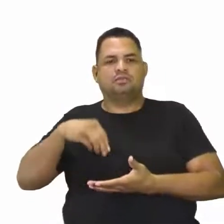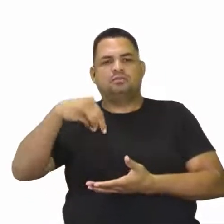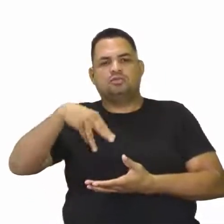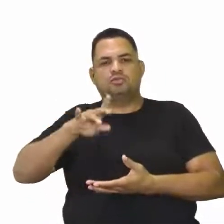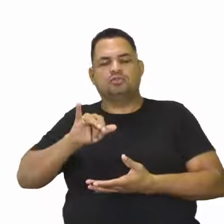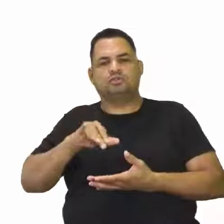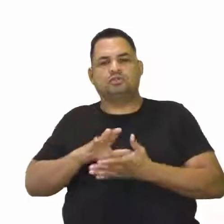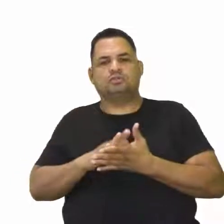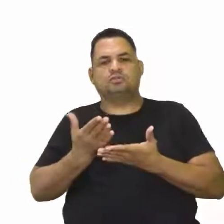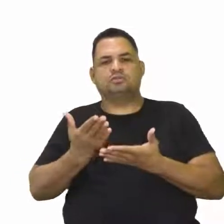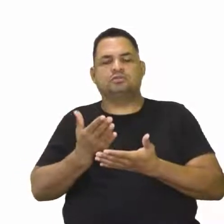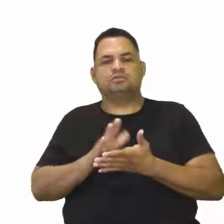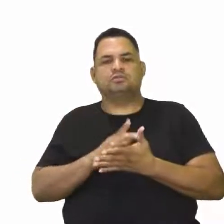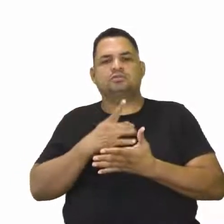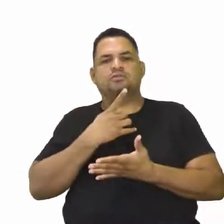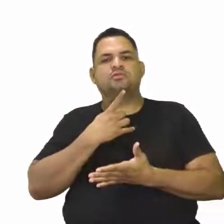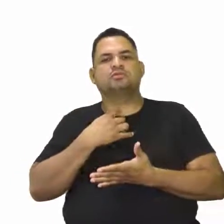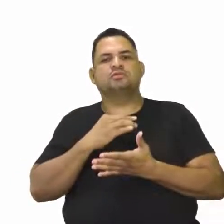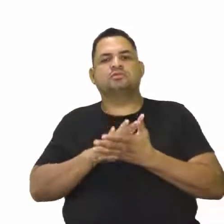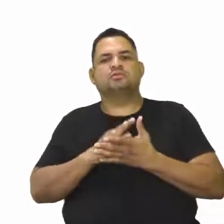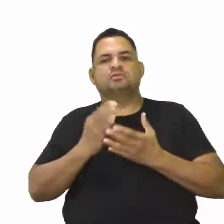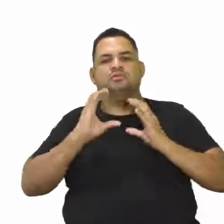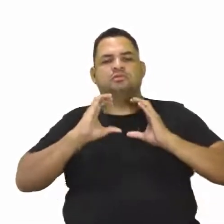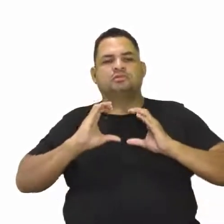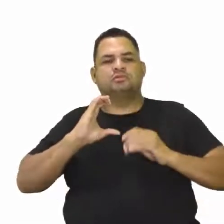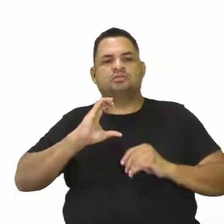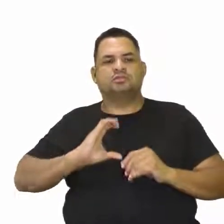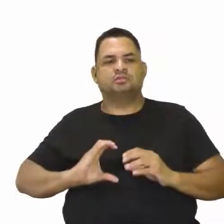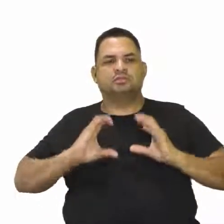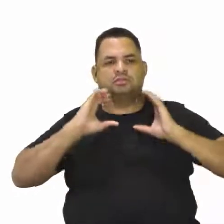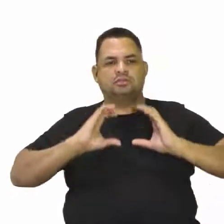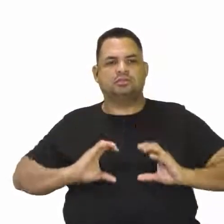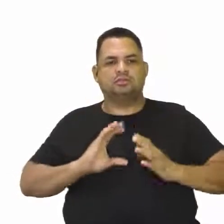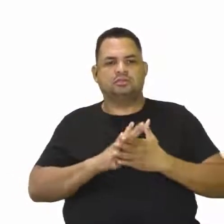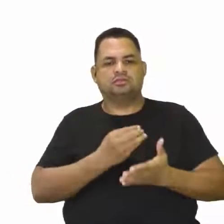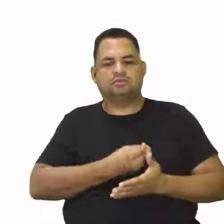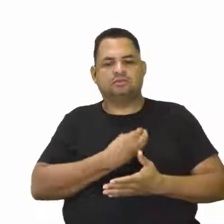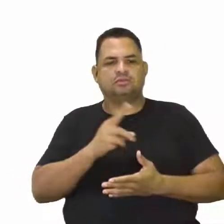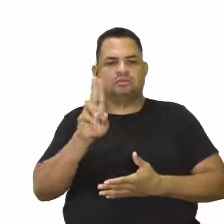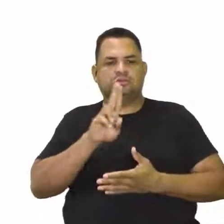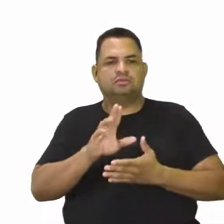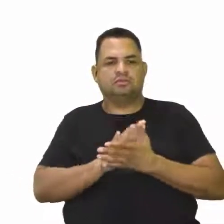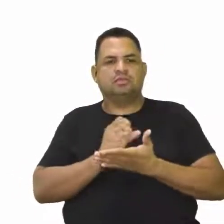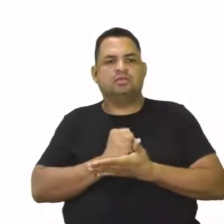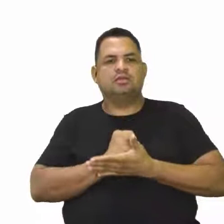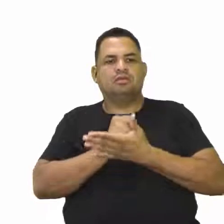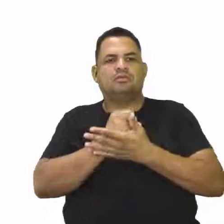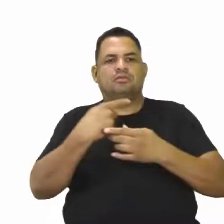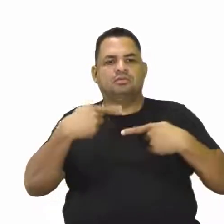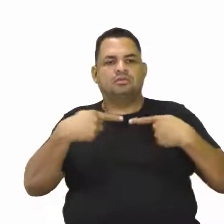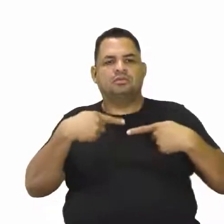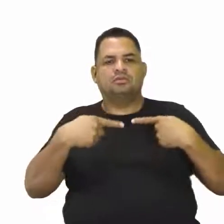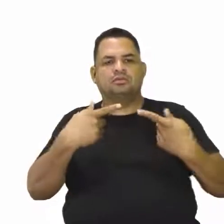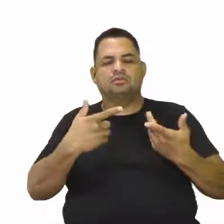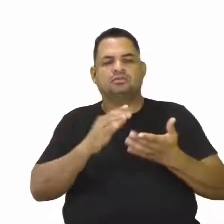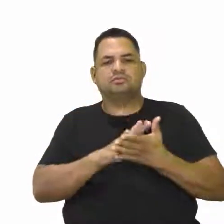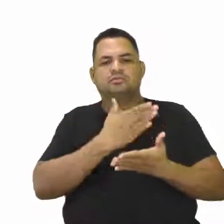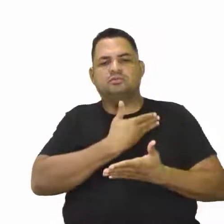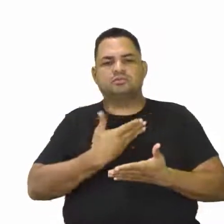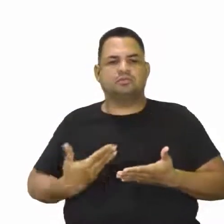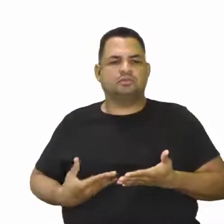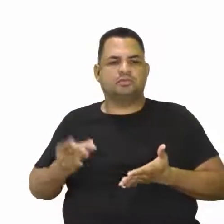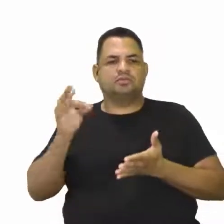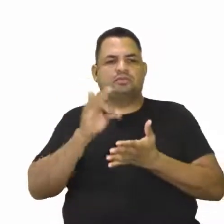cidadãos que vivem no Uruguai apoiem as políticas públicas afirmativas. Não.